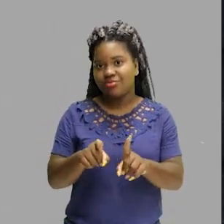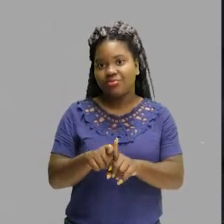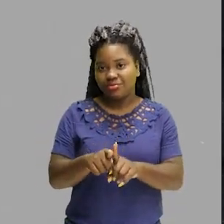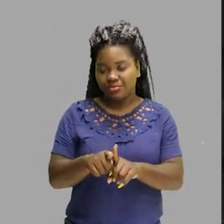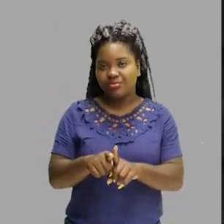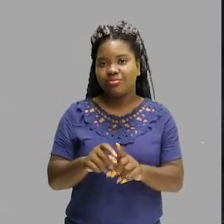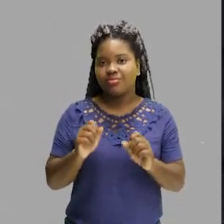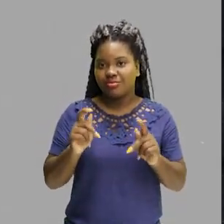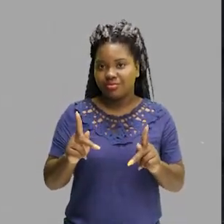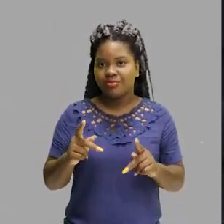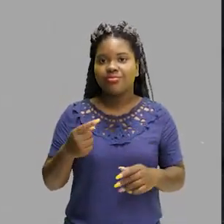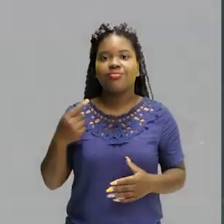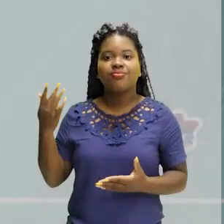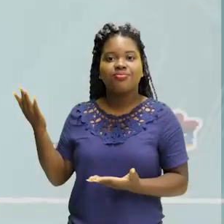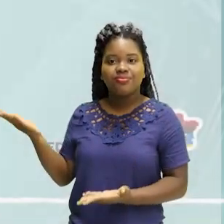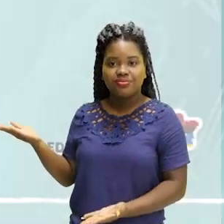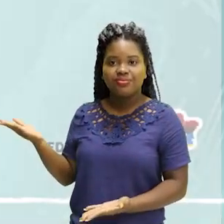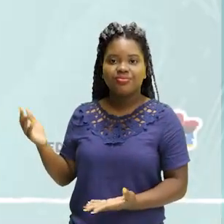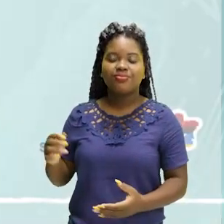certo?